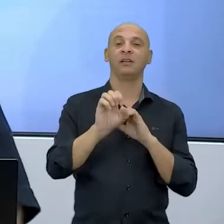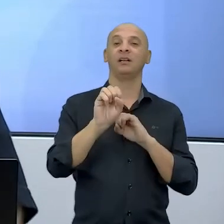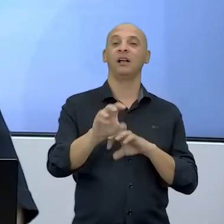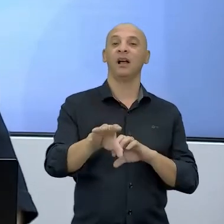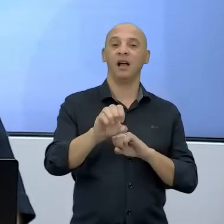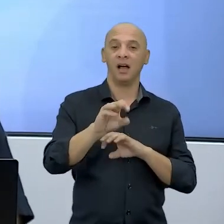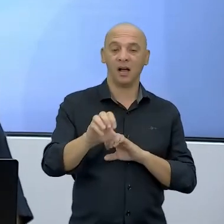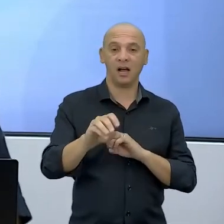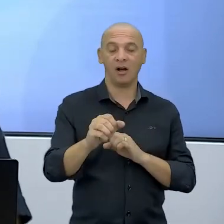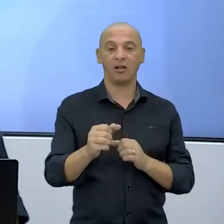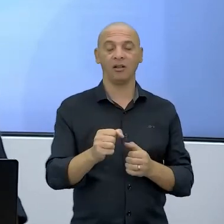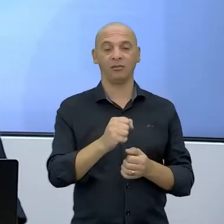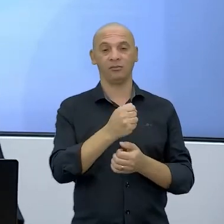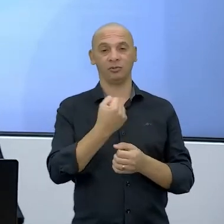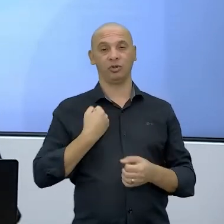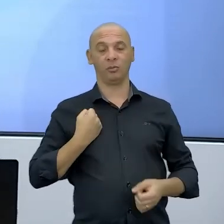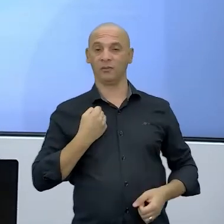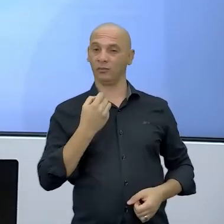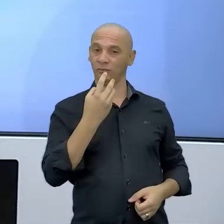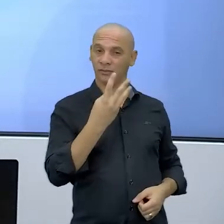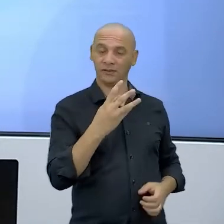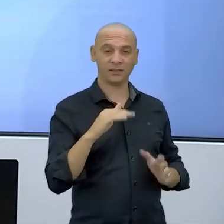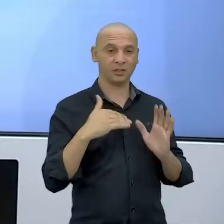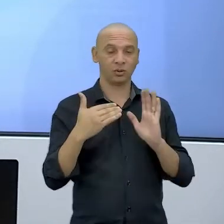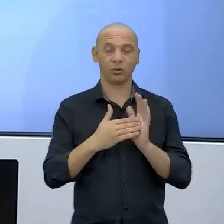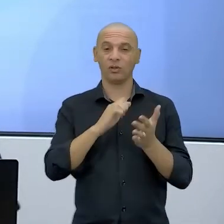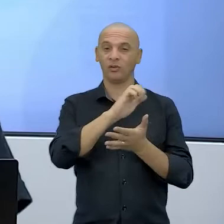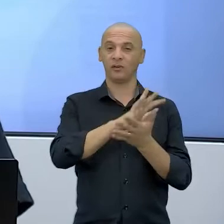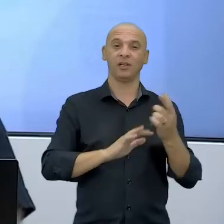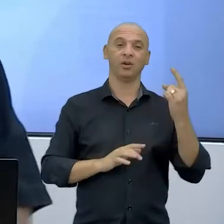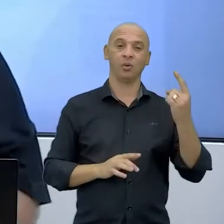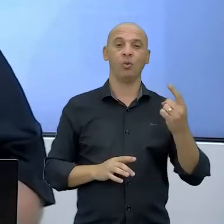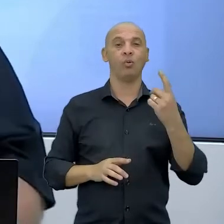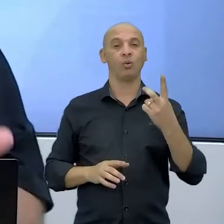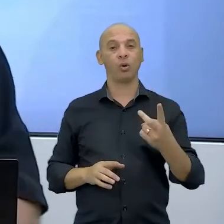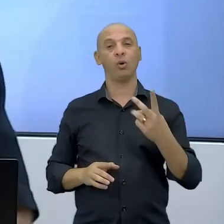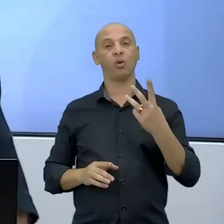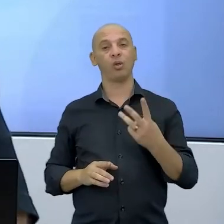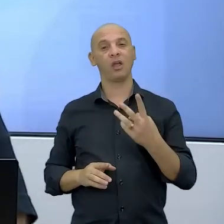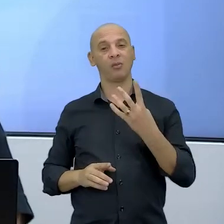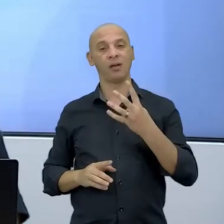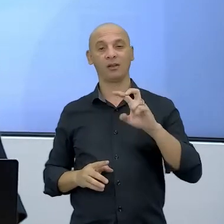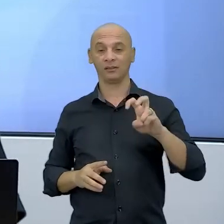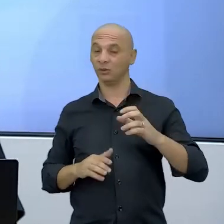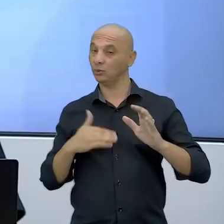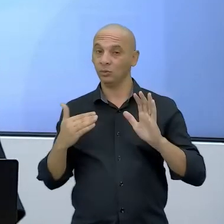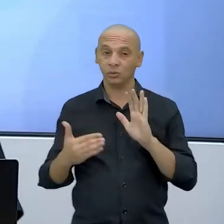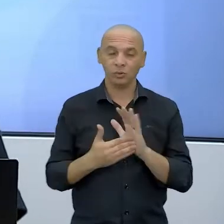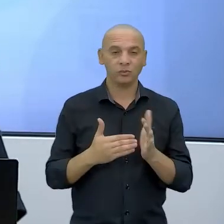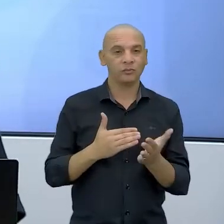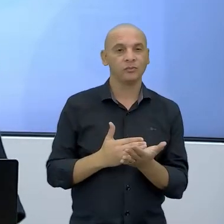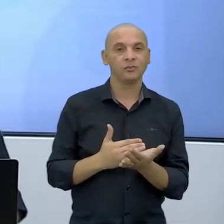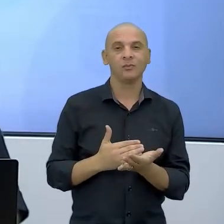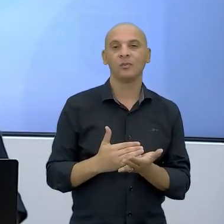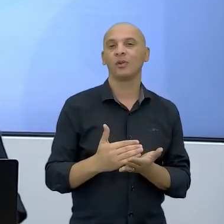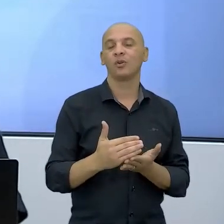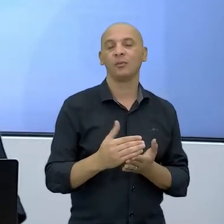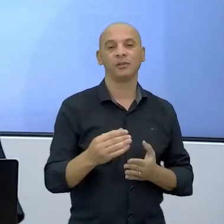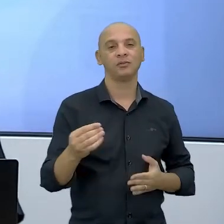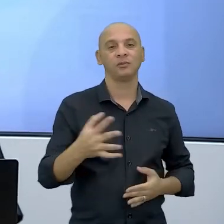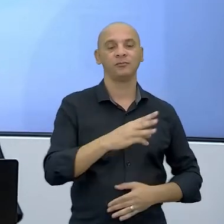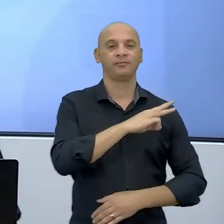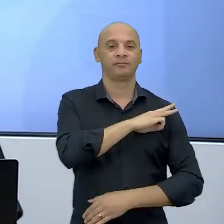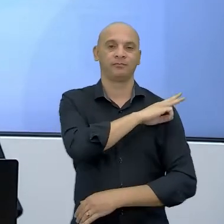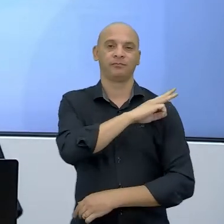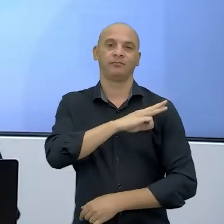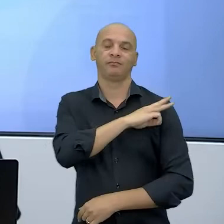esse componente 3 aí, desde o início da atividade 1, né, todo esse processo, né, que foi um começo, né, do novo ensino